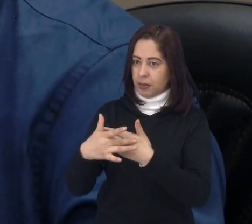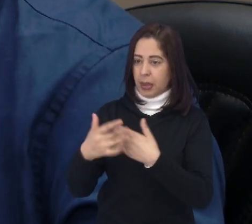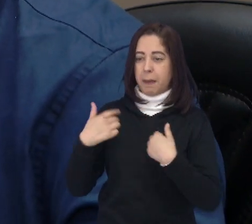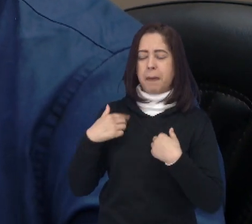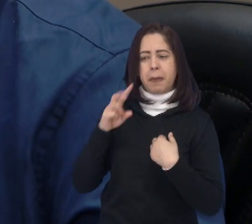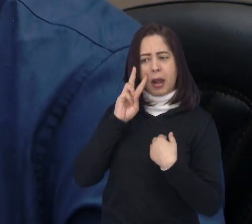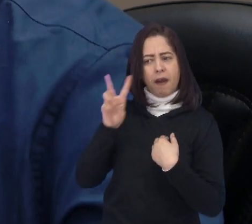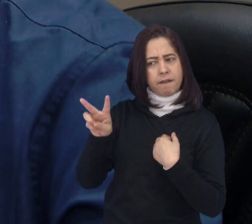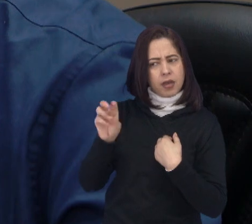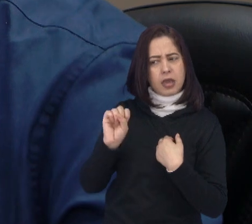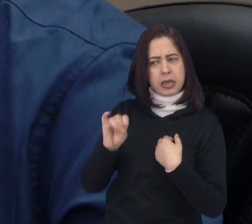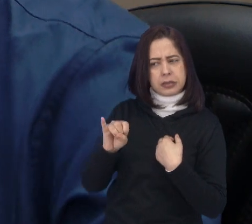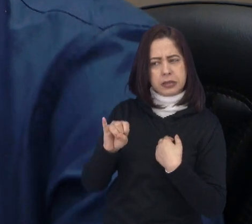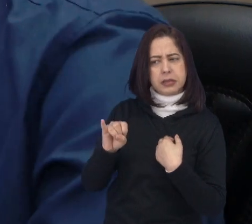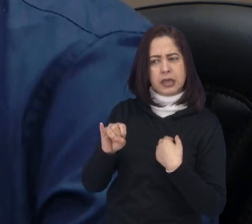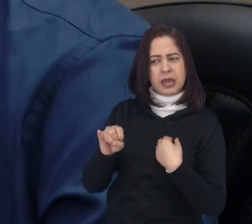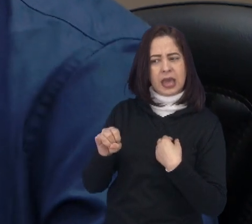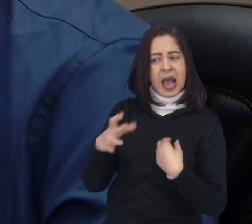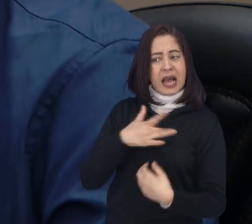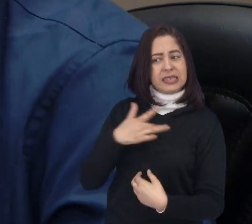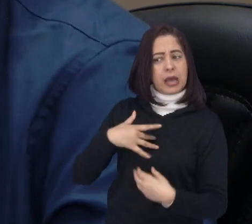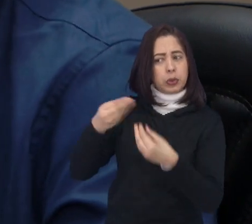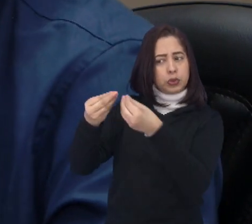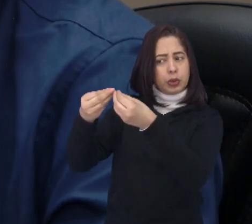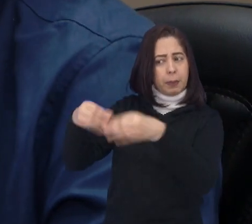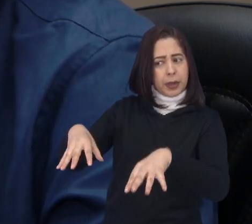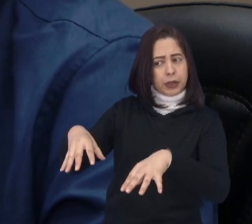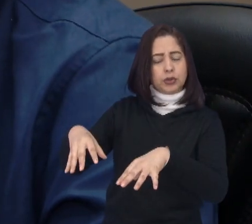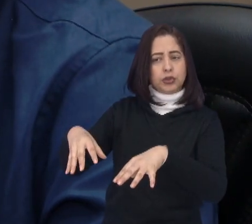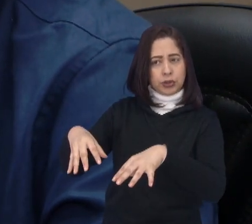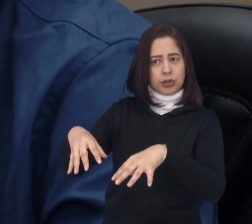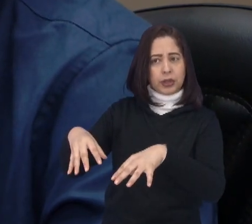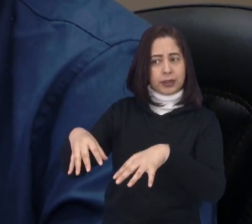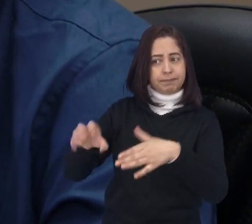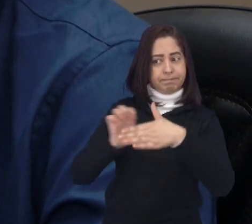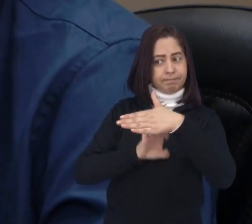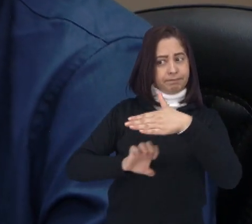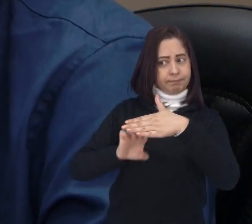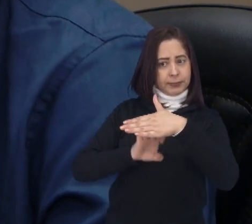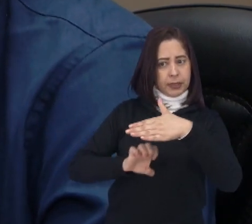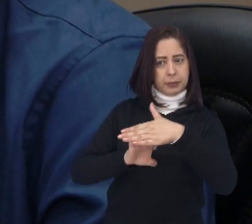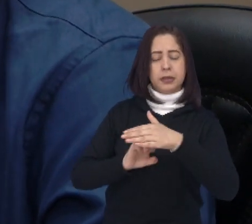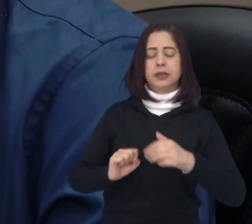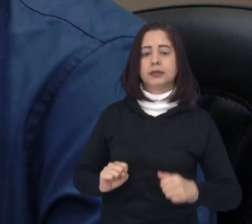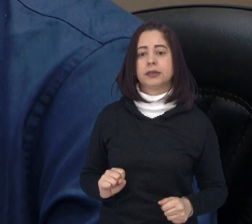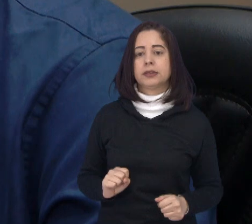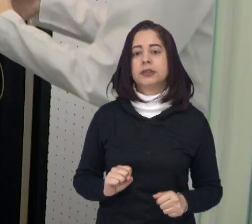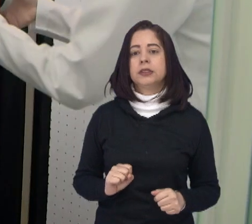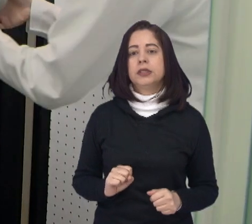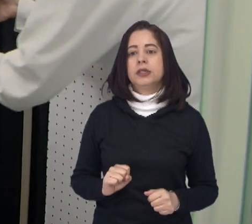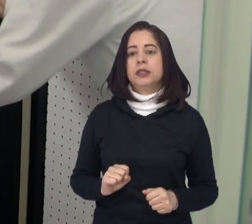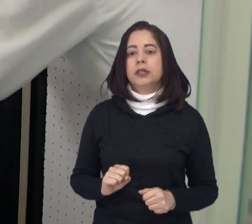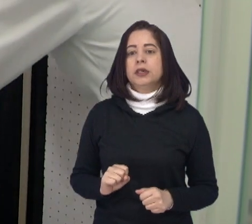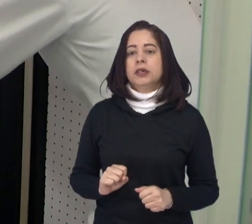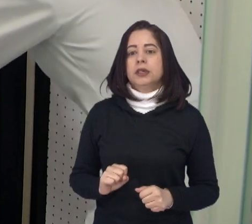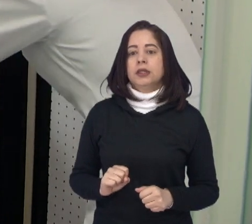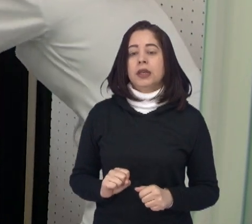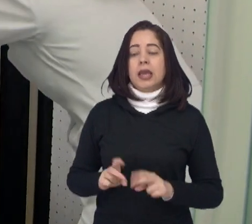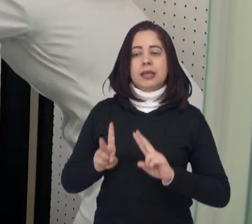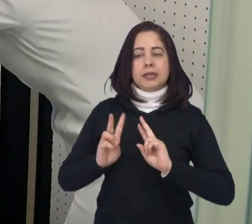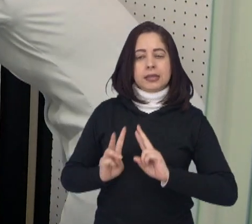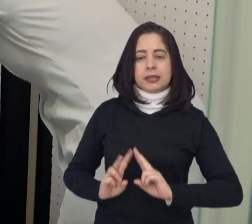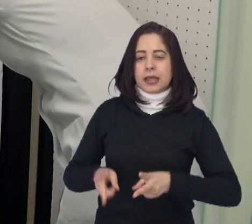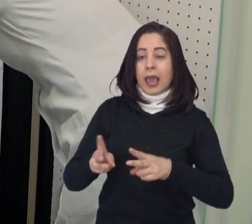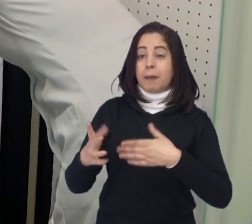lesão, né, alguma na sua saúde, que possa ter decorrido da empresa. E, normalmente, quando é feito anualmente